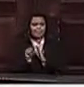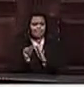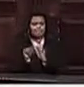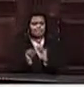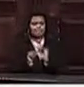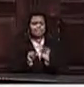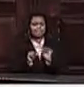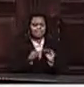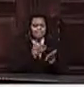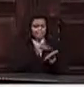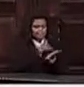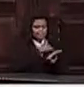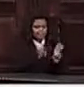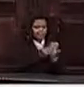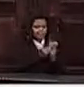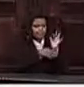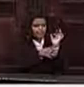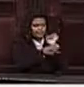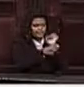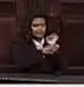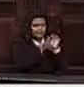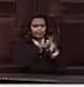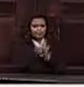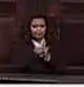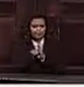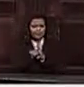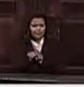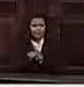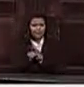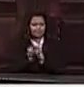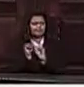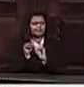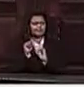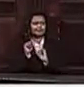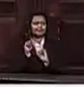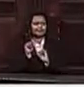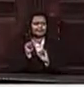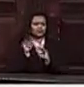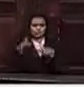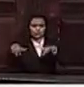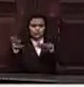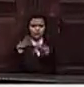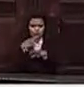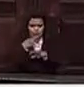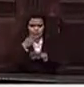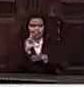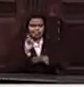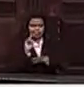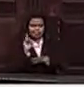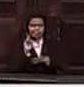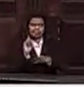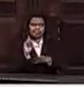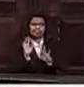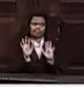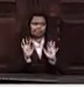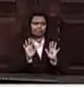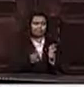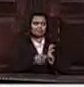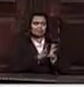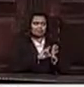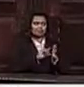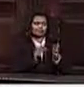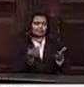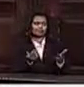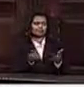uma pesquisa tratada a 7 chaves, sem conhecimento nem dos integrantes das